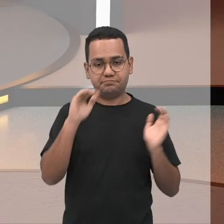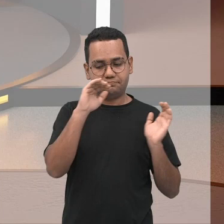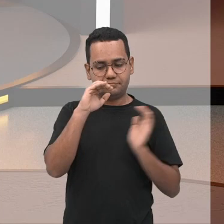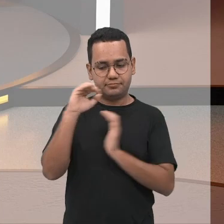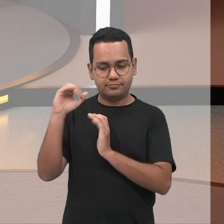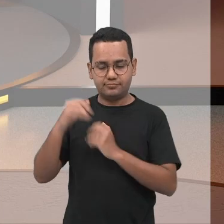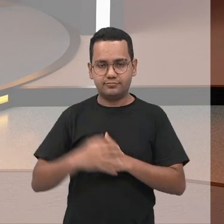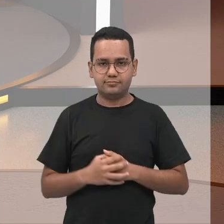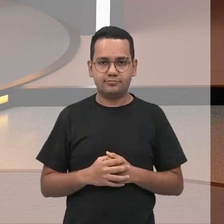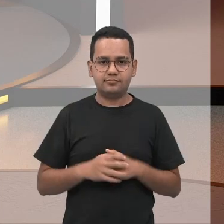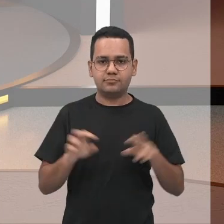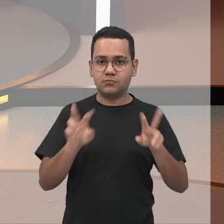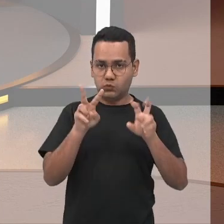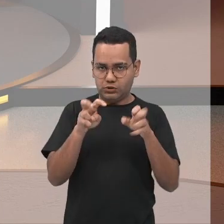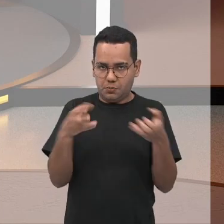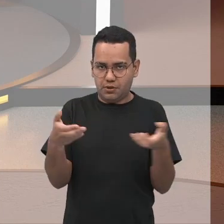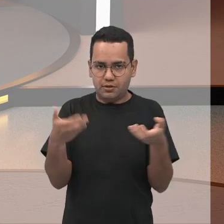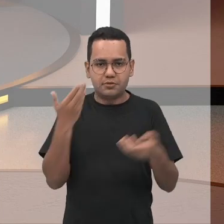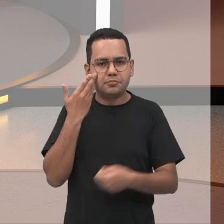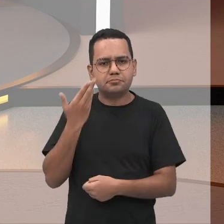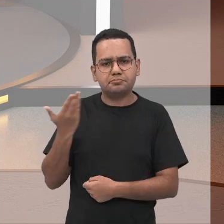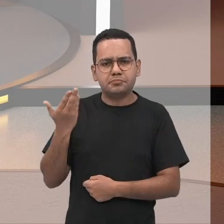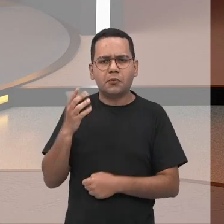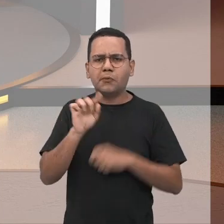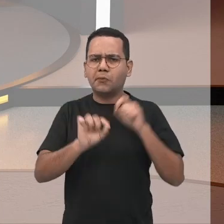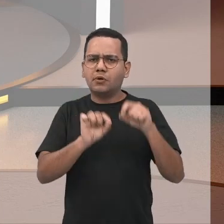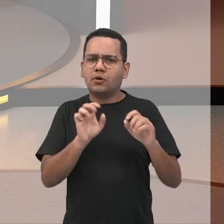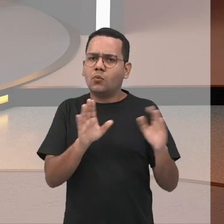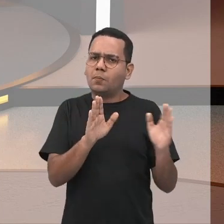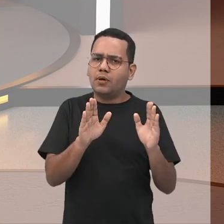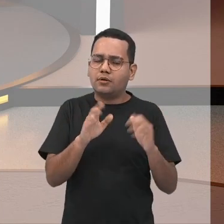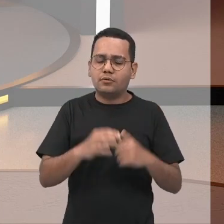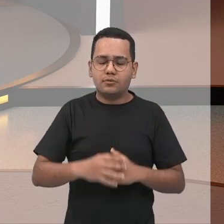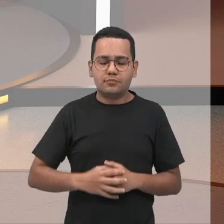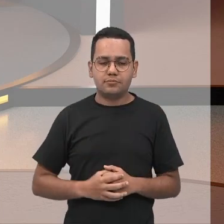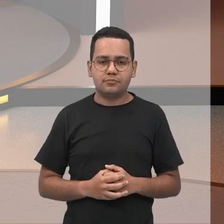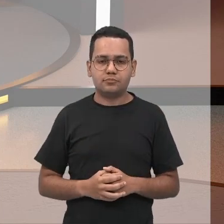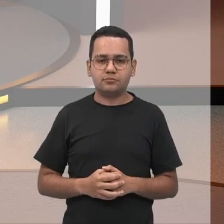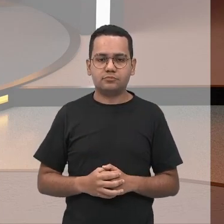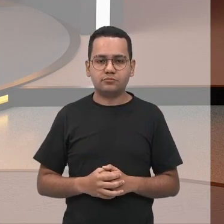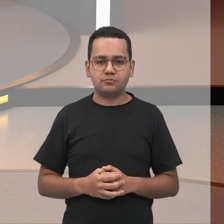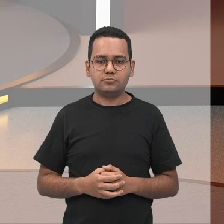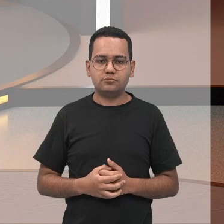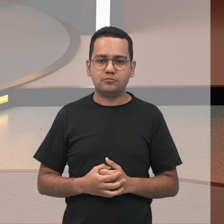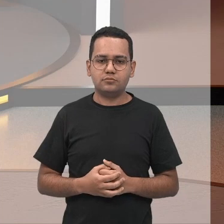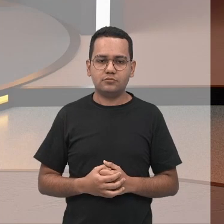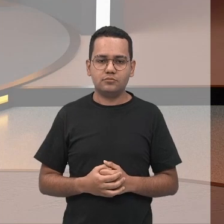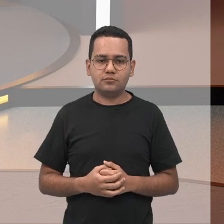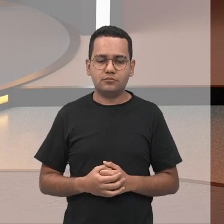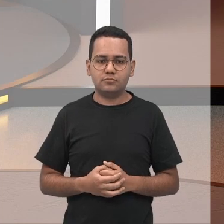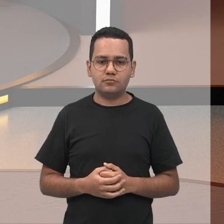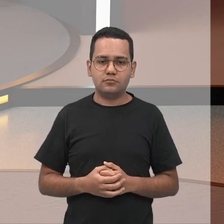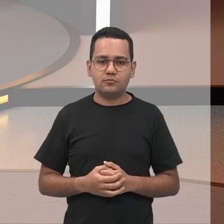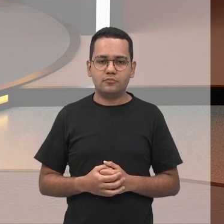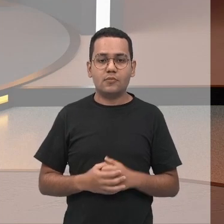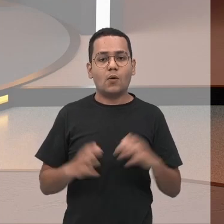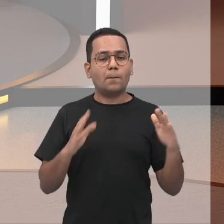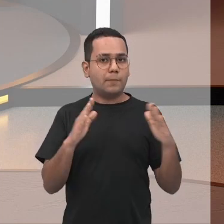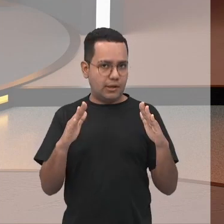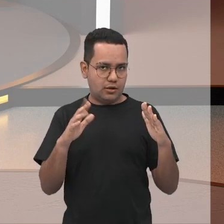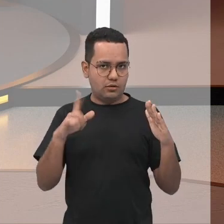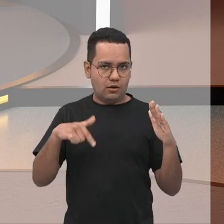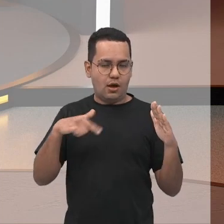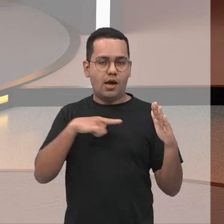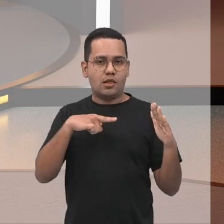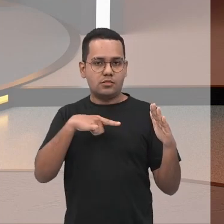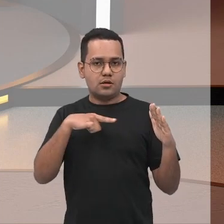lá, então? O que foi o período das regências? O período regencial está compreendido entre a